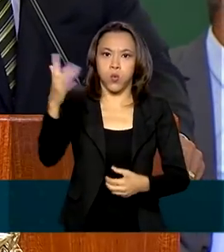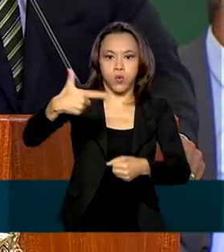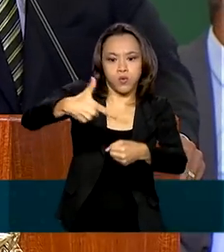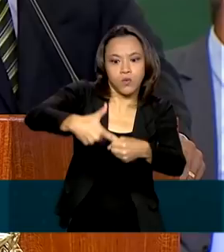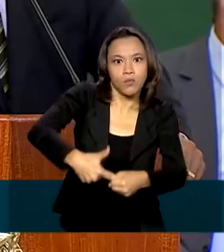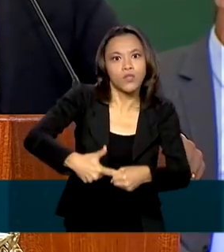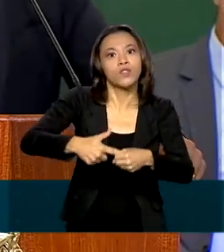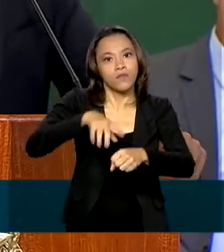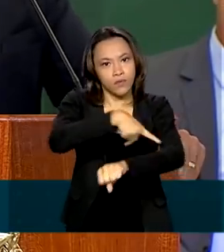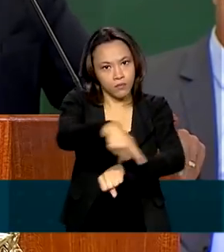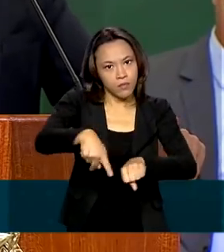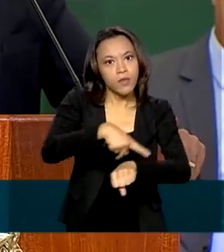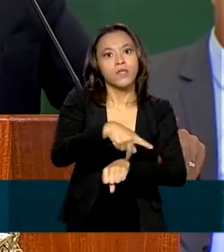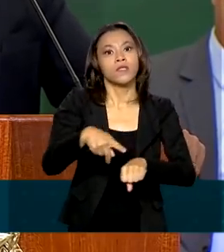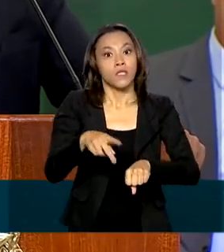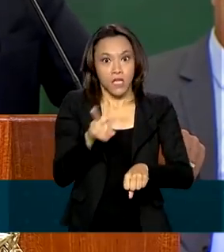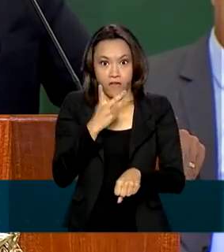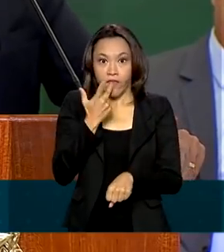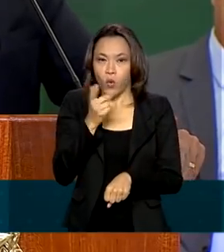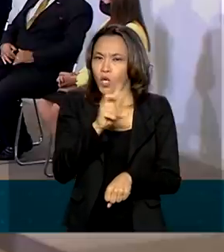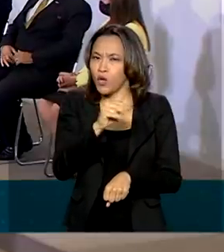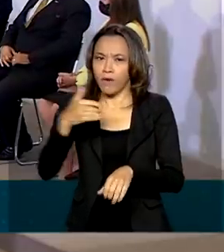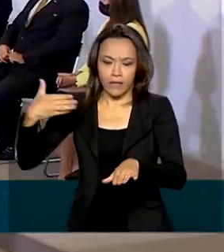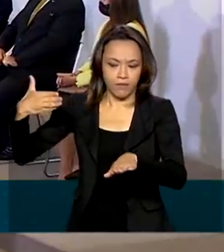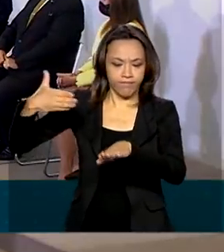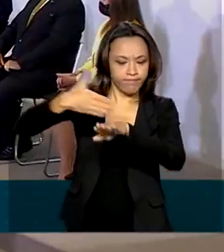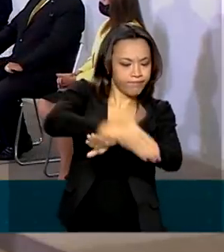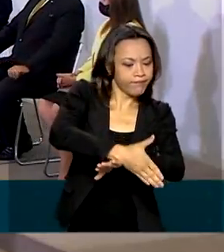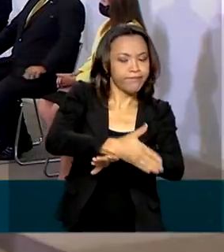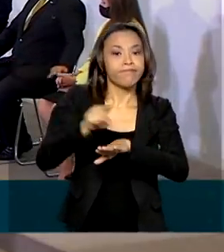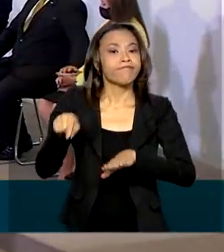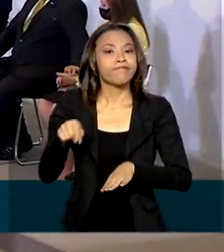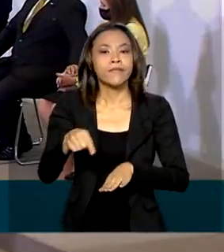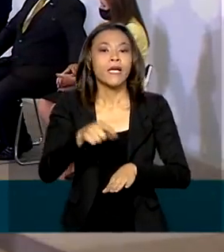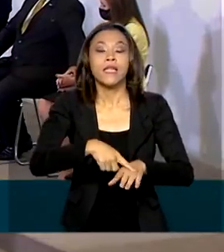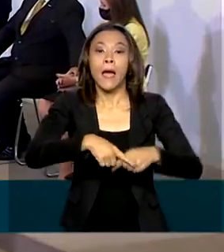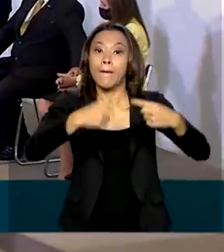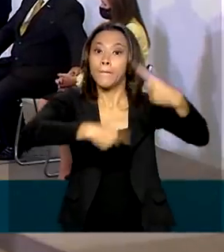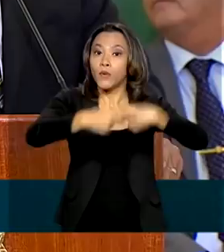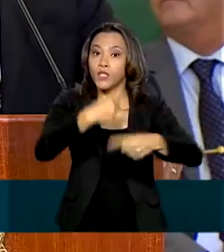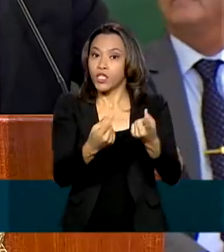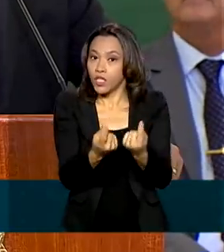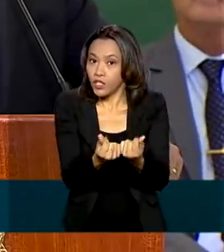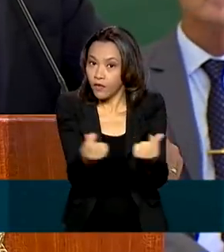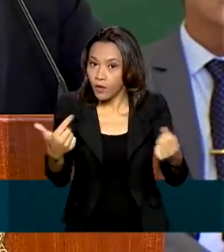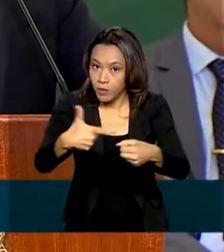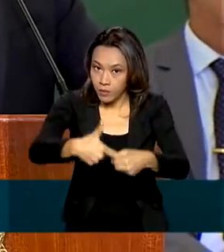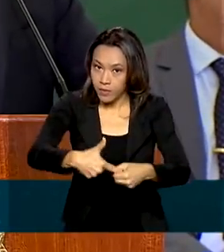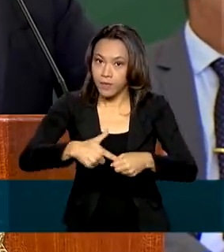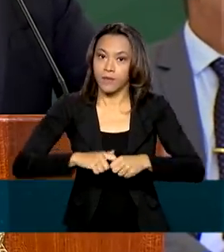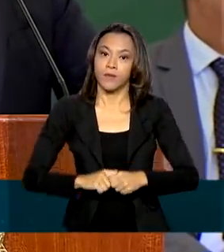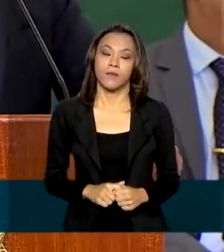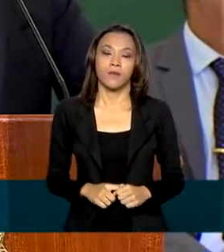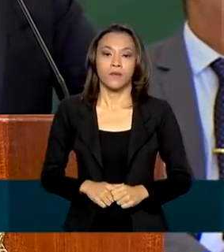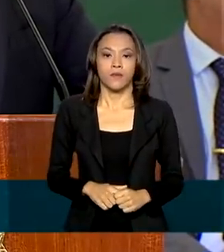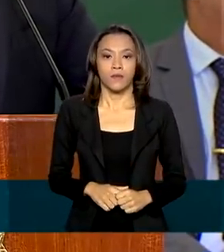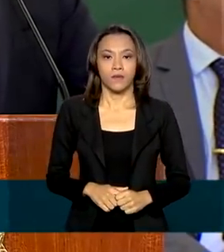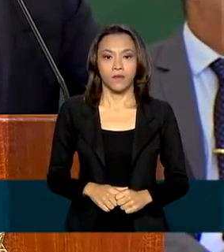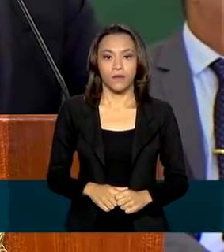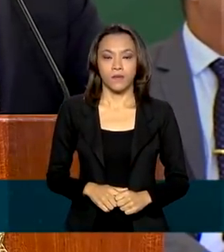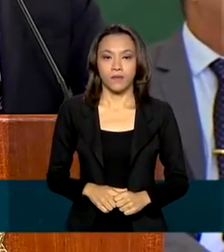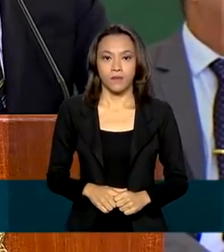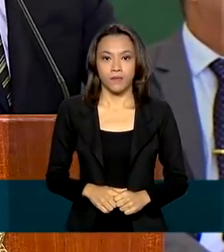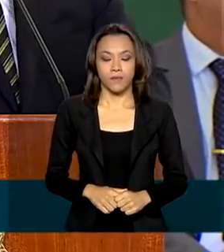e voltou a afirmar que não haverá interferência na política de preços da Petrobras. Jamais nós tabelaremos,